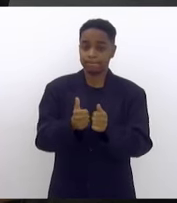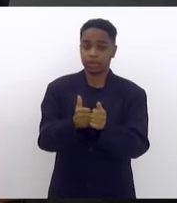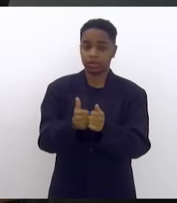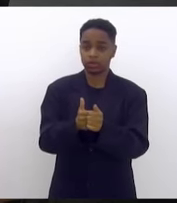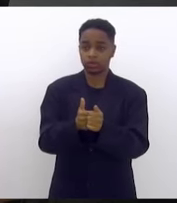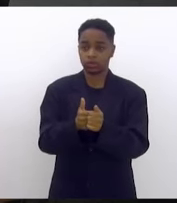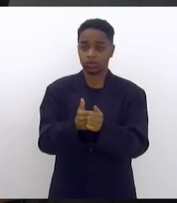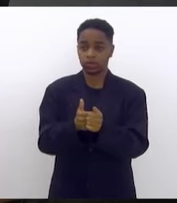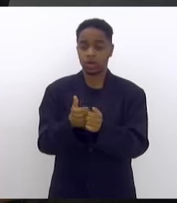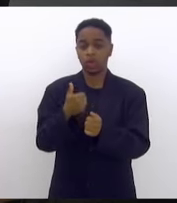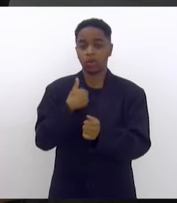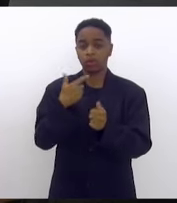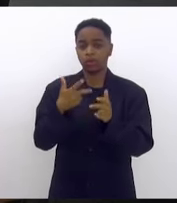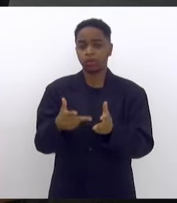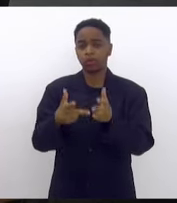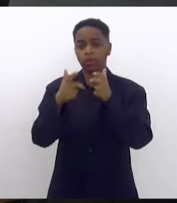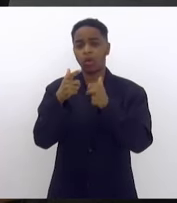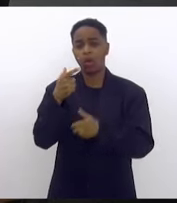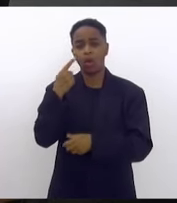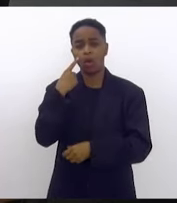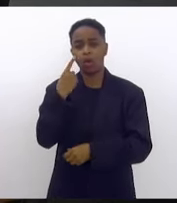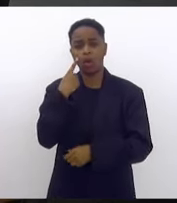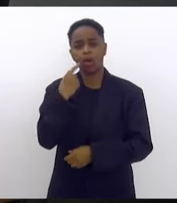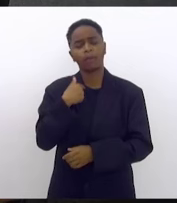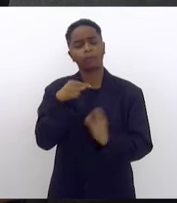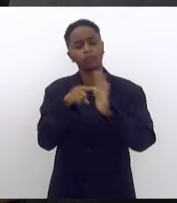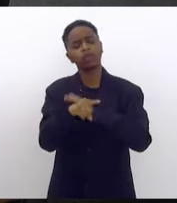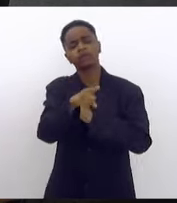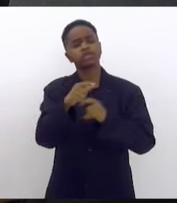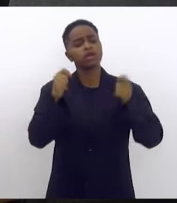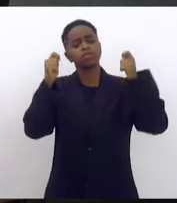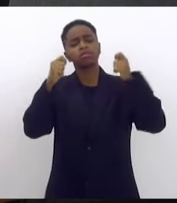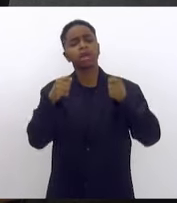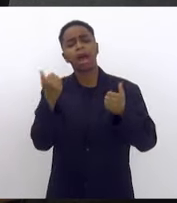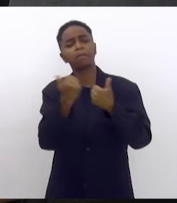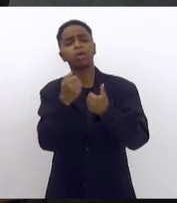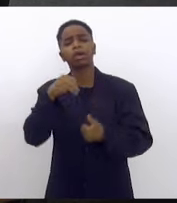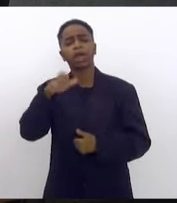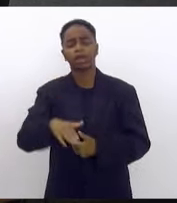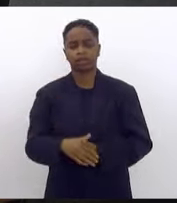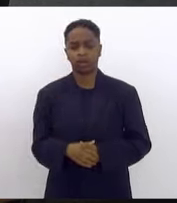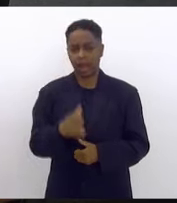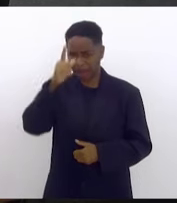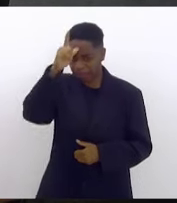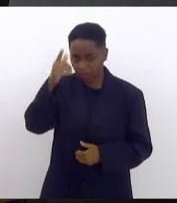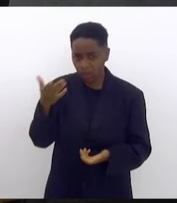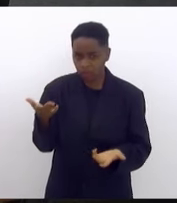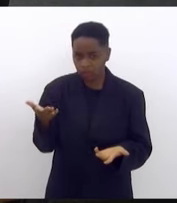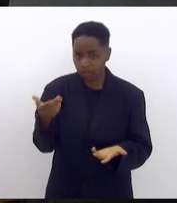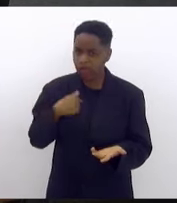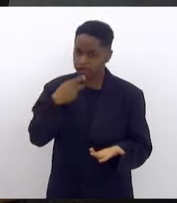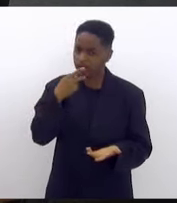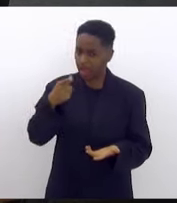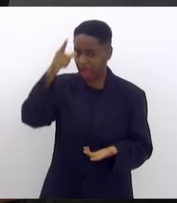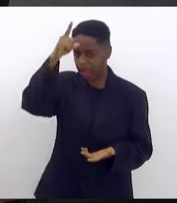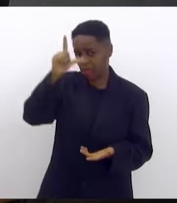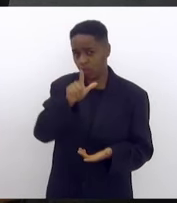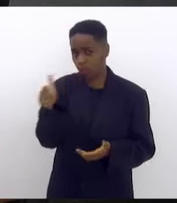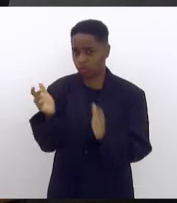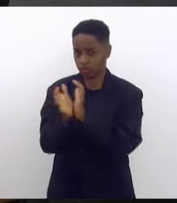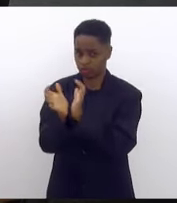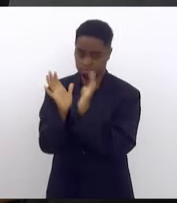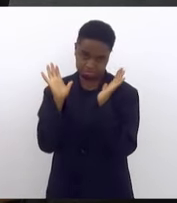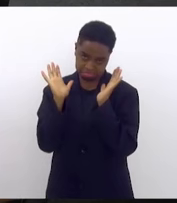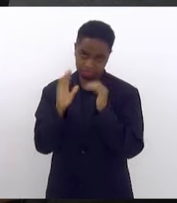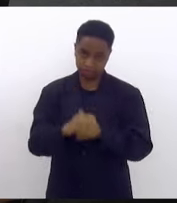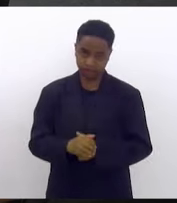cara virar o dedo, eu escuta, vem cá, tu está torcendo para quem? Para o alemão? Eu chamei de alemão o outro time. E aí